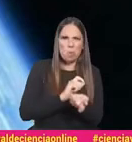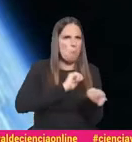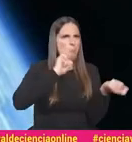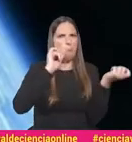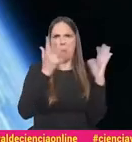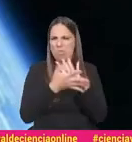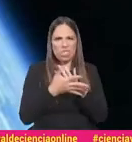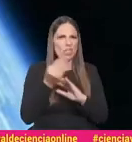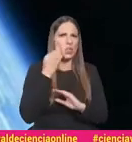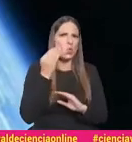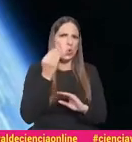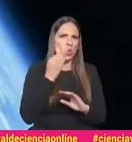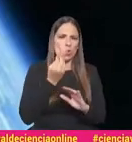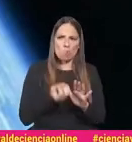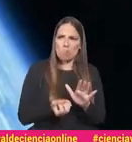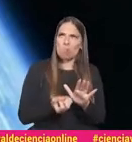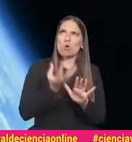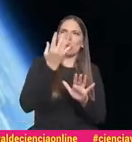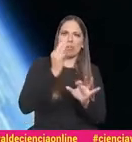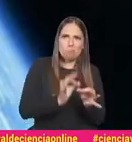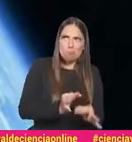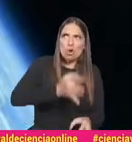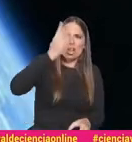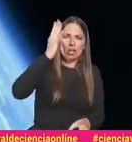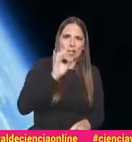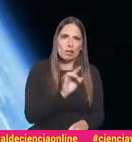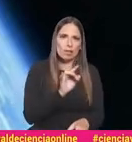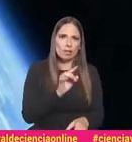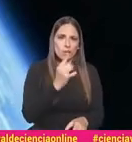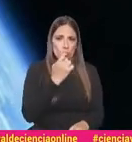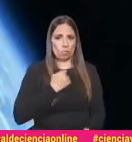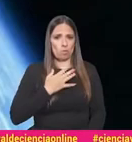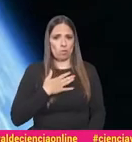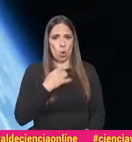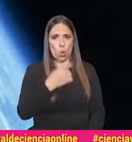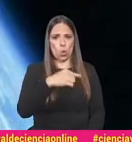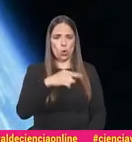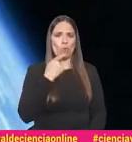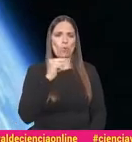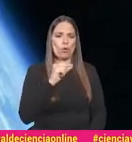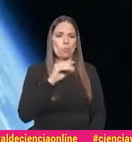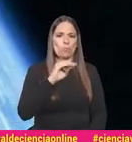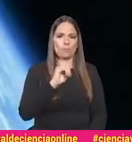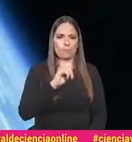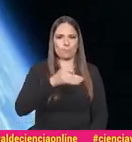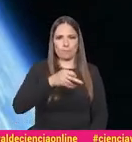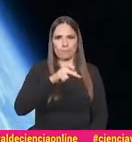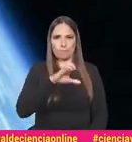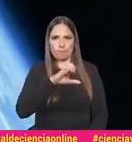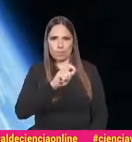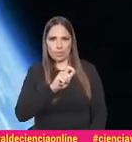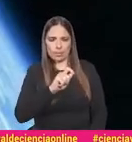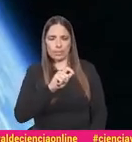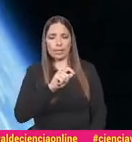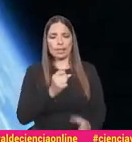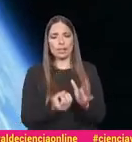na capacidade de fazer lançamentos, e aí há uma firma que é única ainda, que é a SpaceX, e criou uma nova tecnologia para